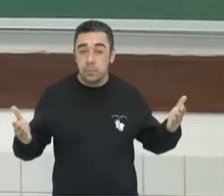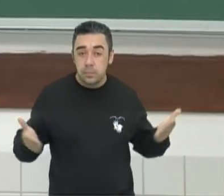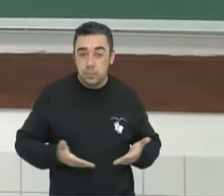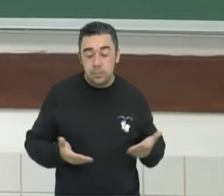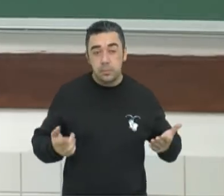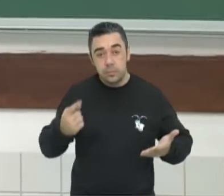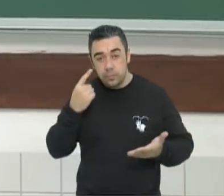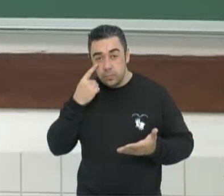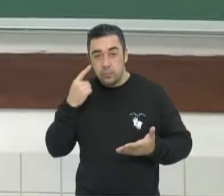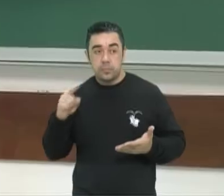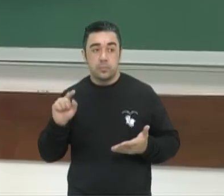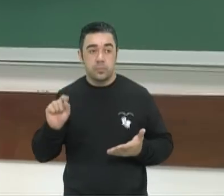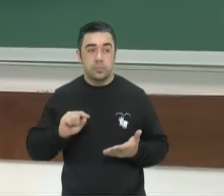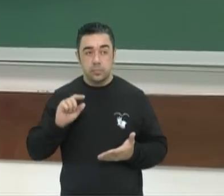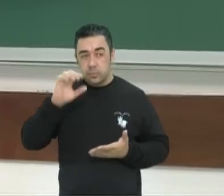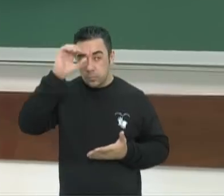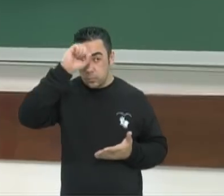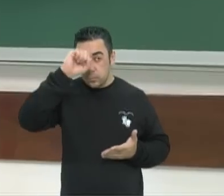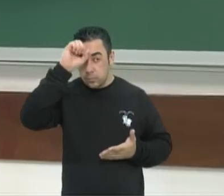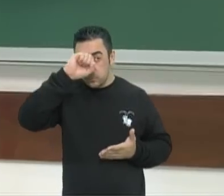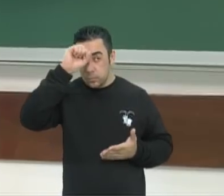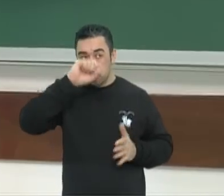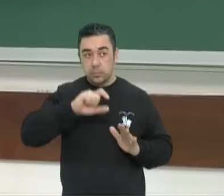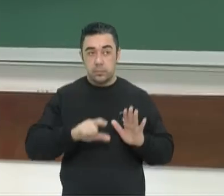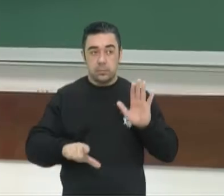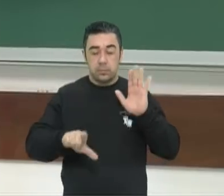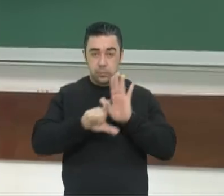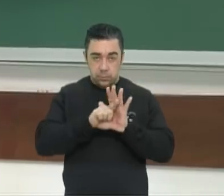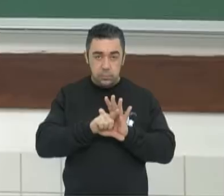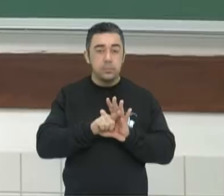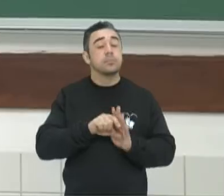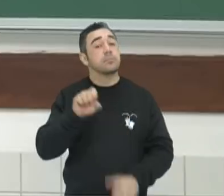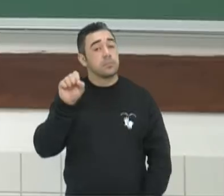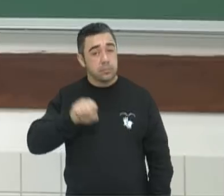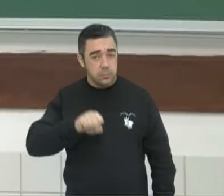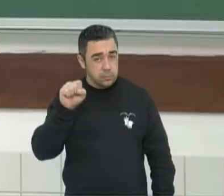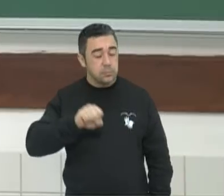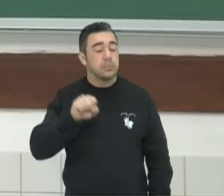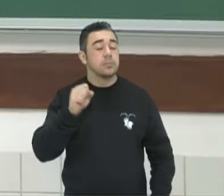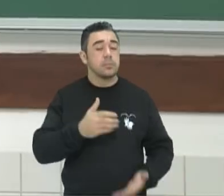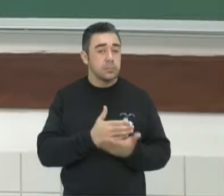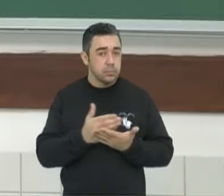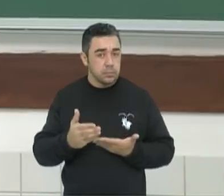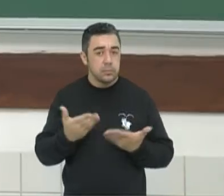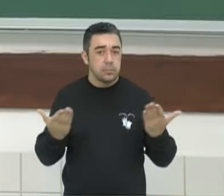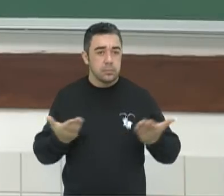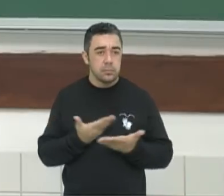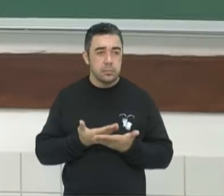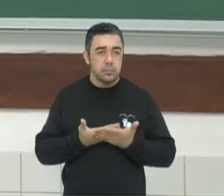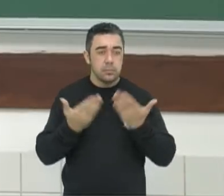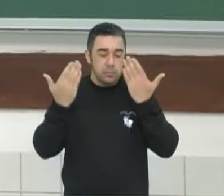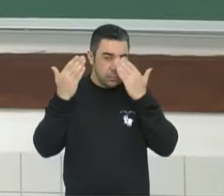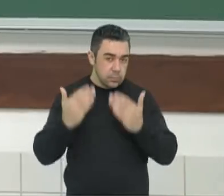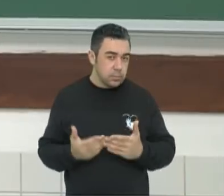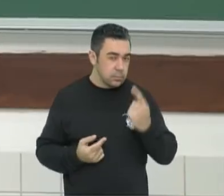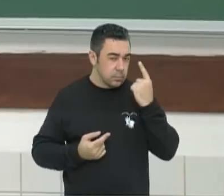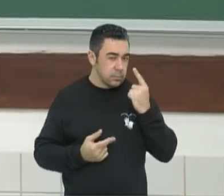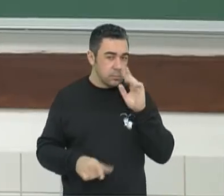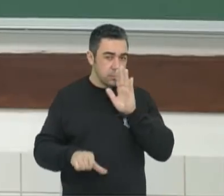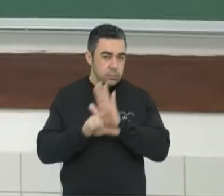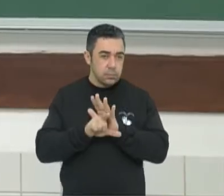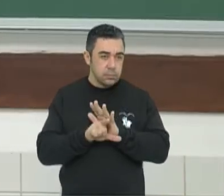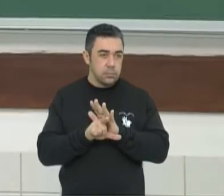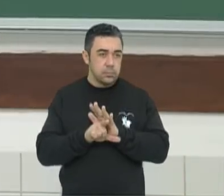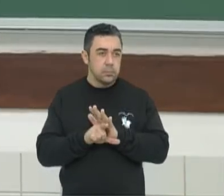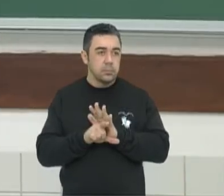nós vamos aprender um pouquinho sobre lei. Vamos começar a aula de hoje analisando uma lei, né,